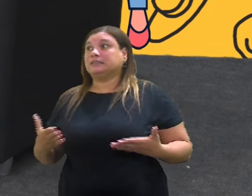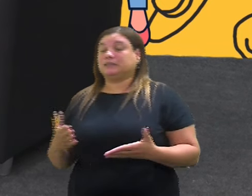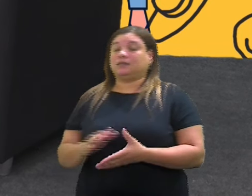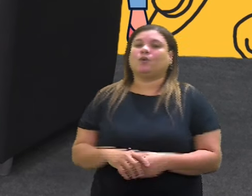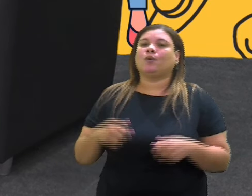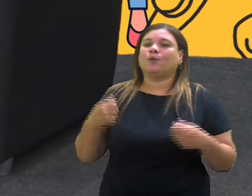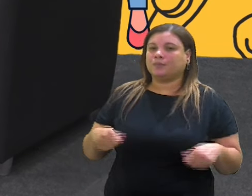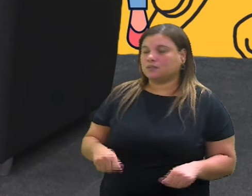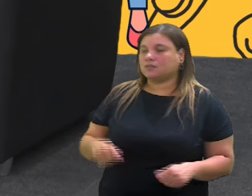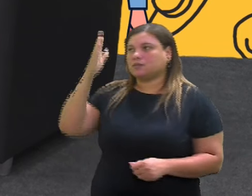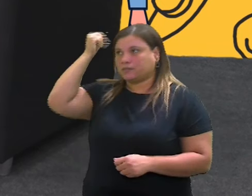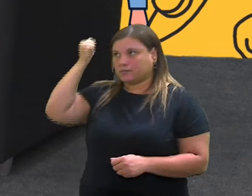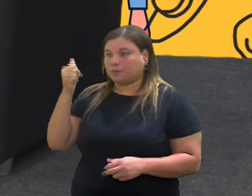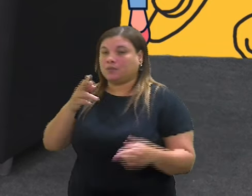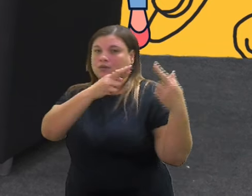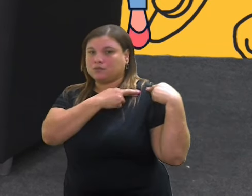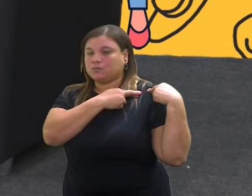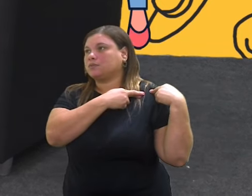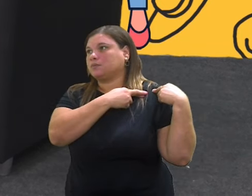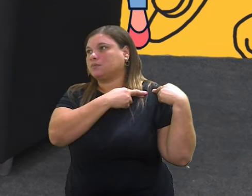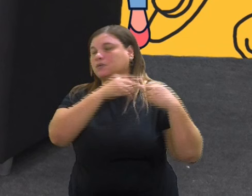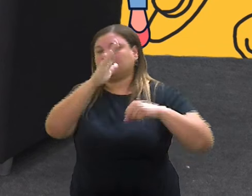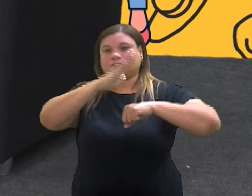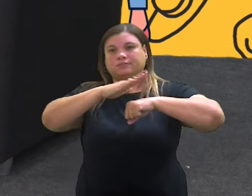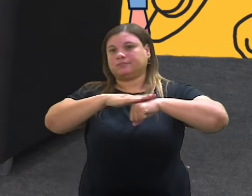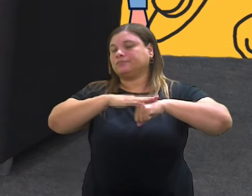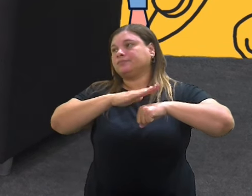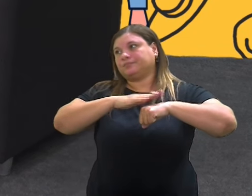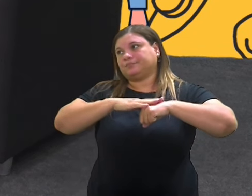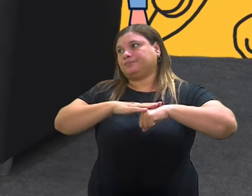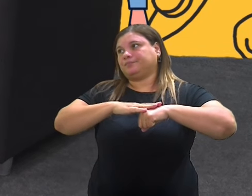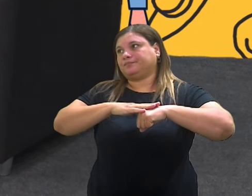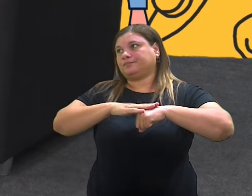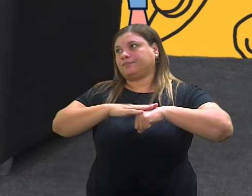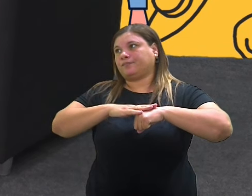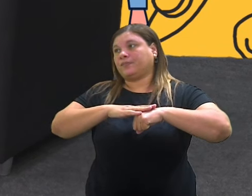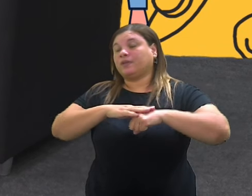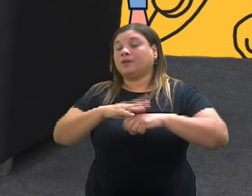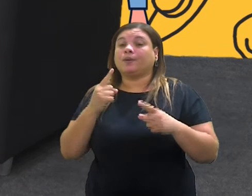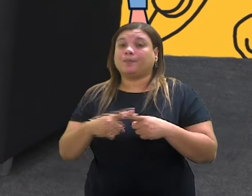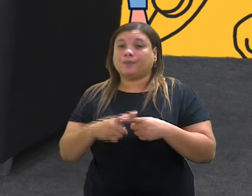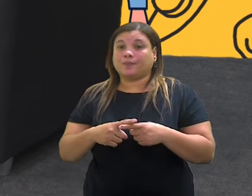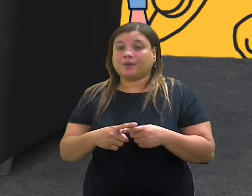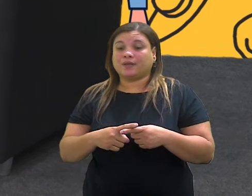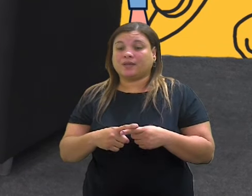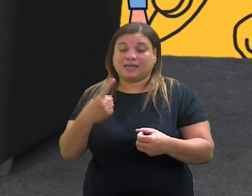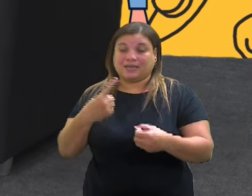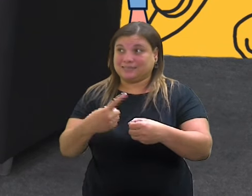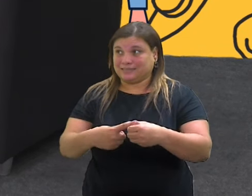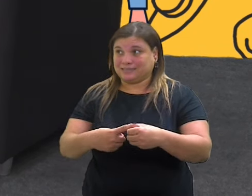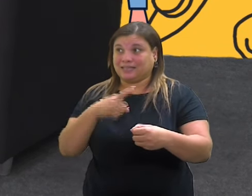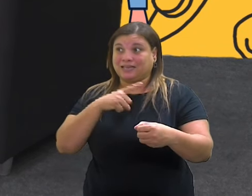responsabilidade de cuidar daquele animal, da vacina, da alimento, não. O município ele tem a obrigação de fazer a